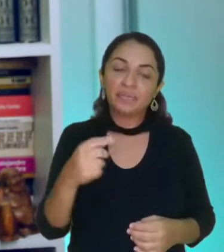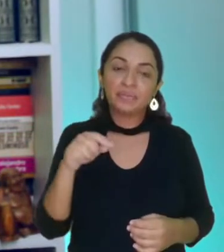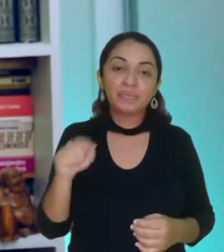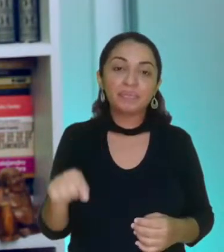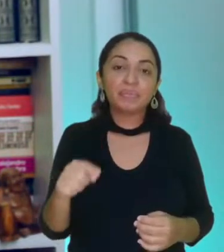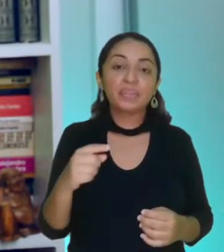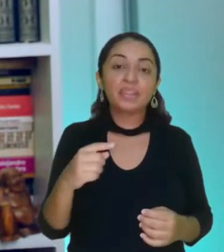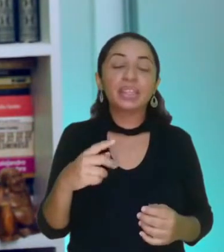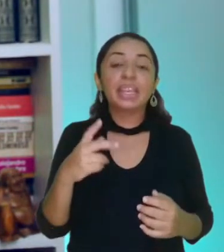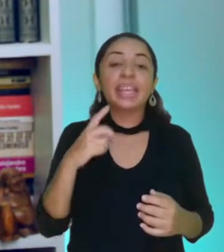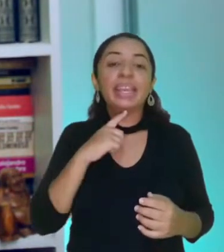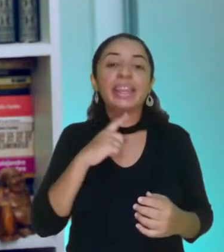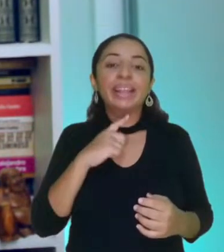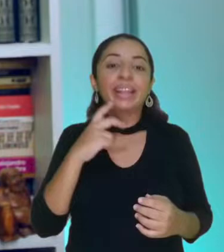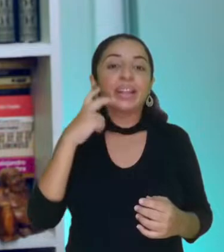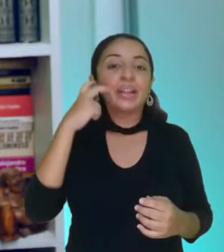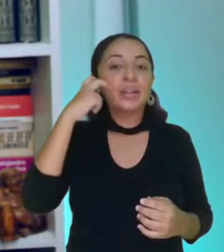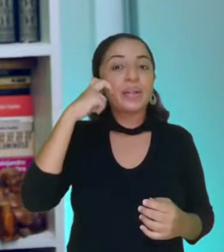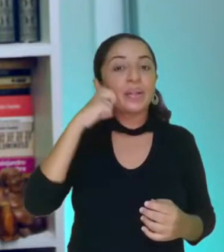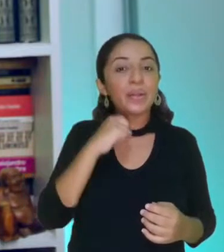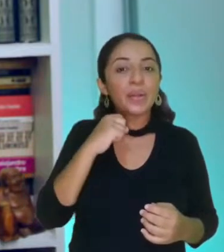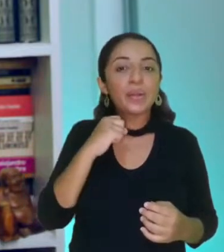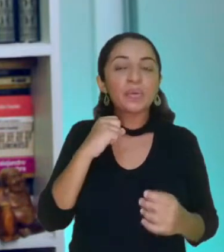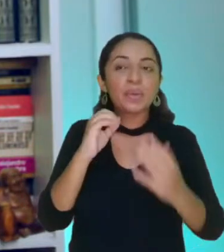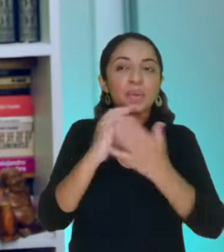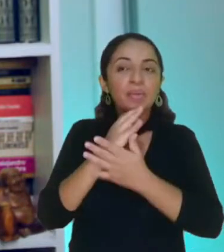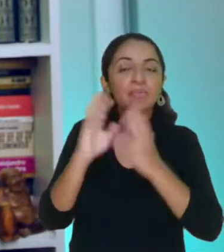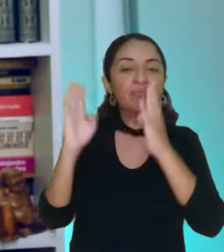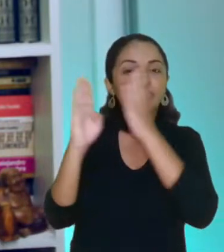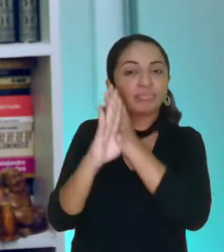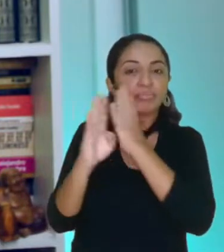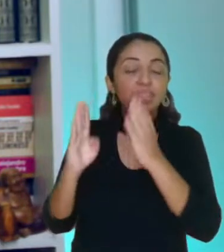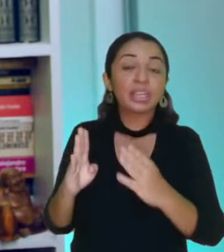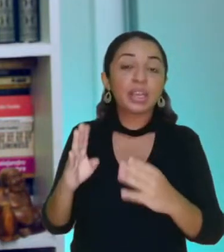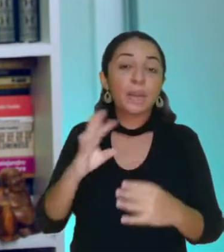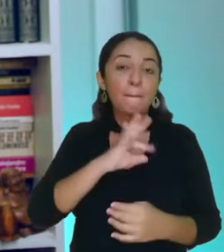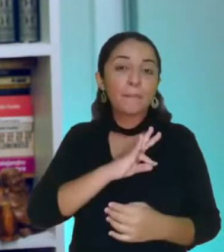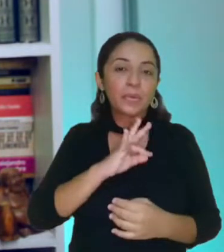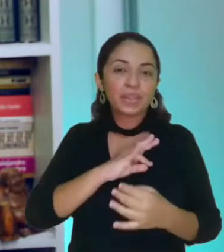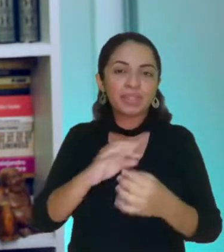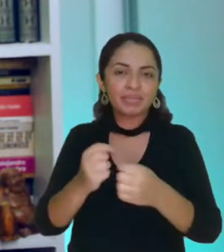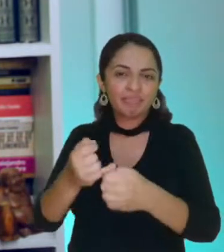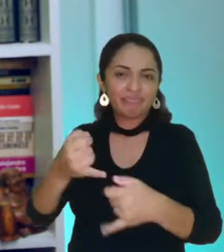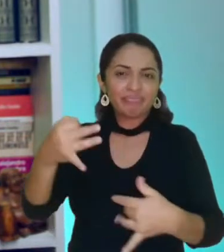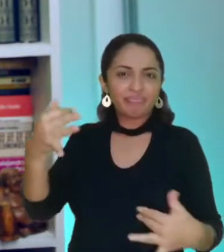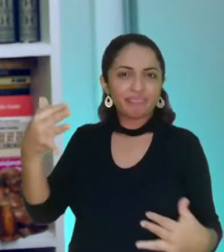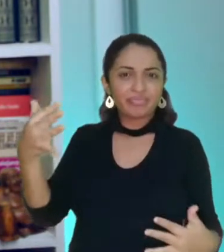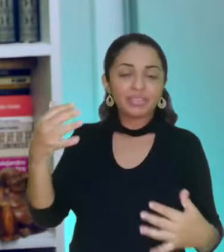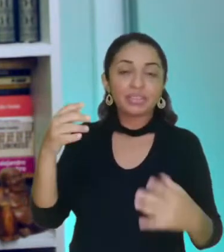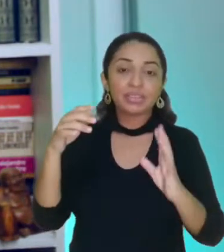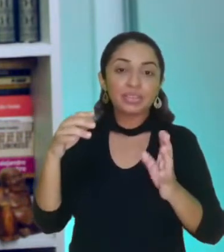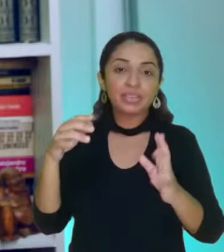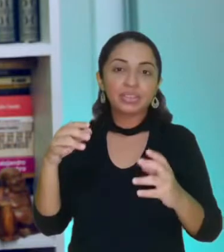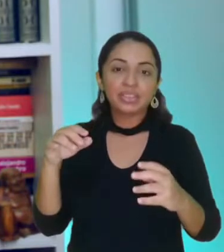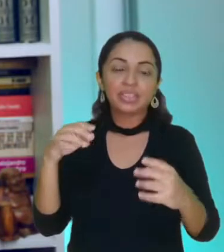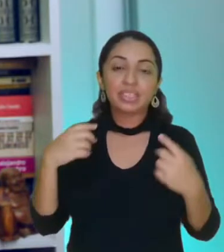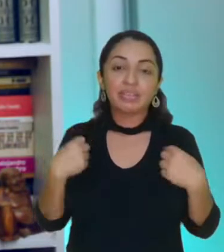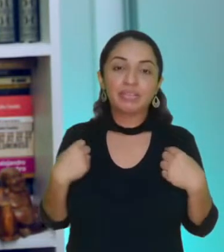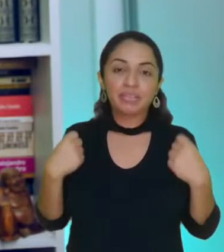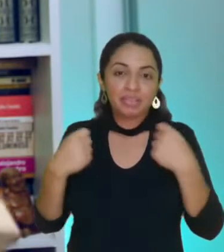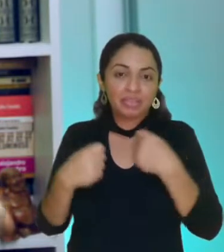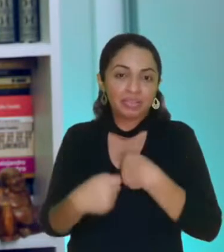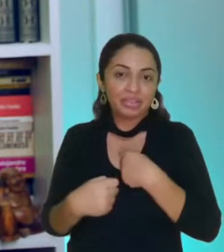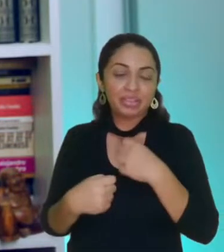de casaca. Homem dos mil disfarces, sua ficha na polícia é um caos. Mas para o leitor, a marca registrada está na